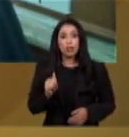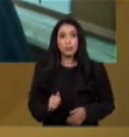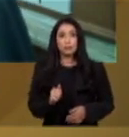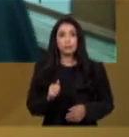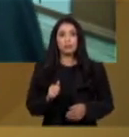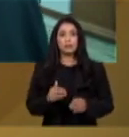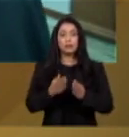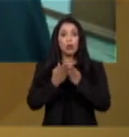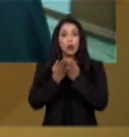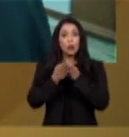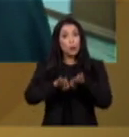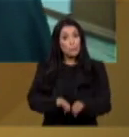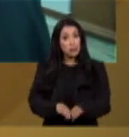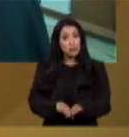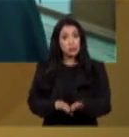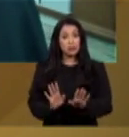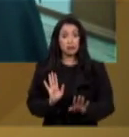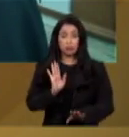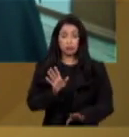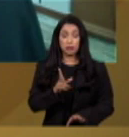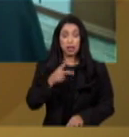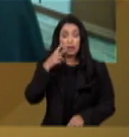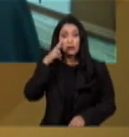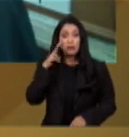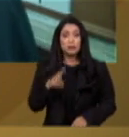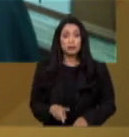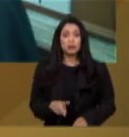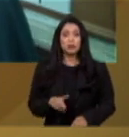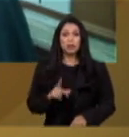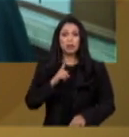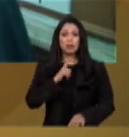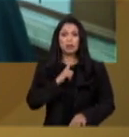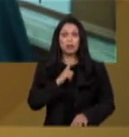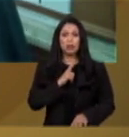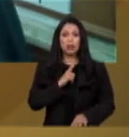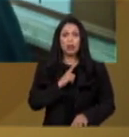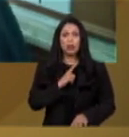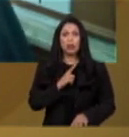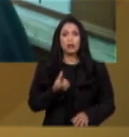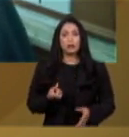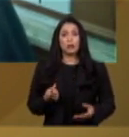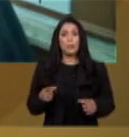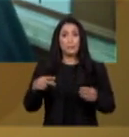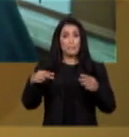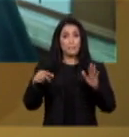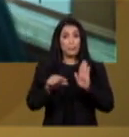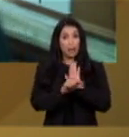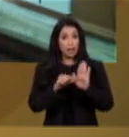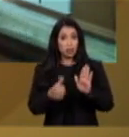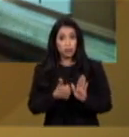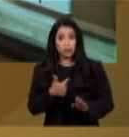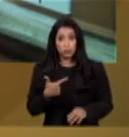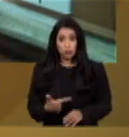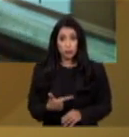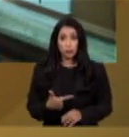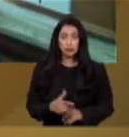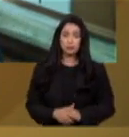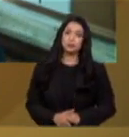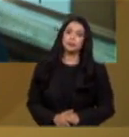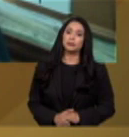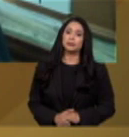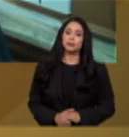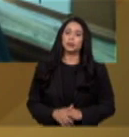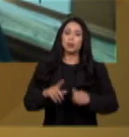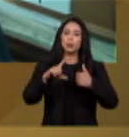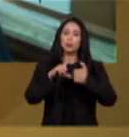para fins de compensação da mora, incidirão, é o que está em bom português no parágrafo 12